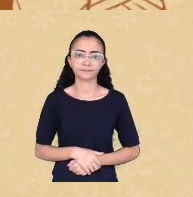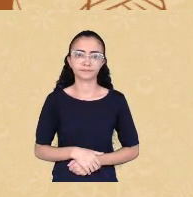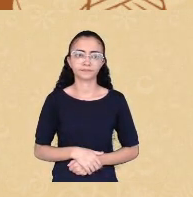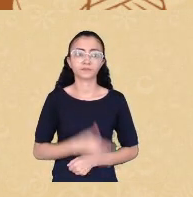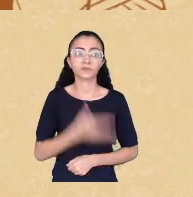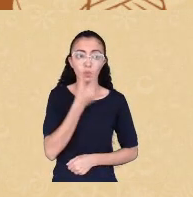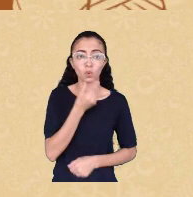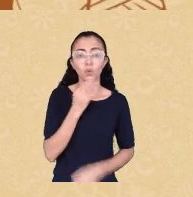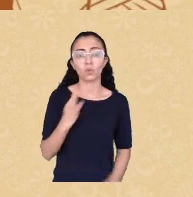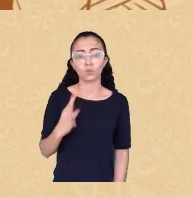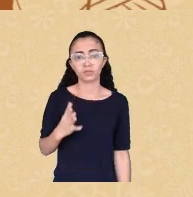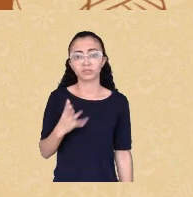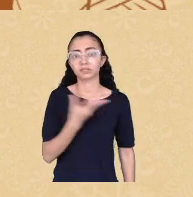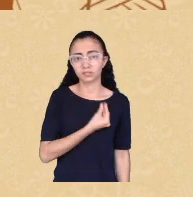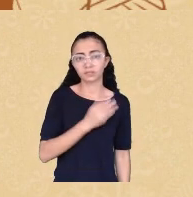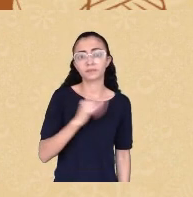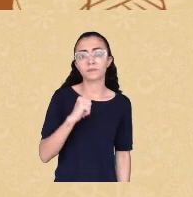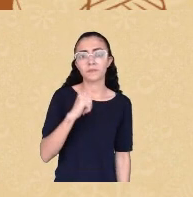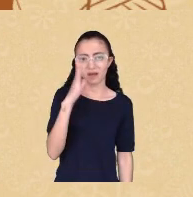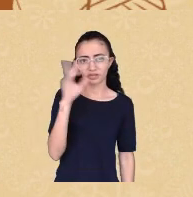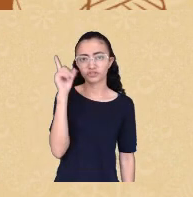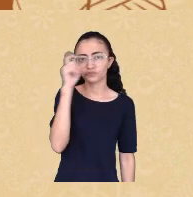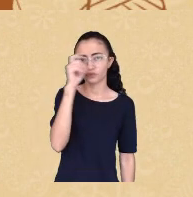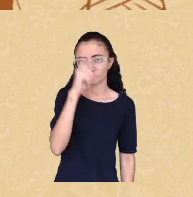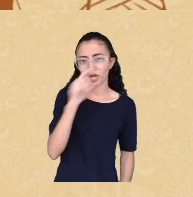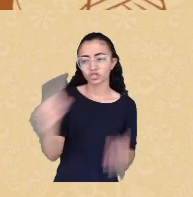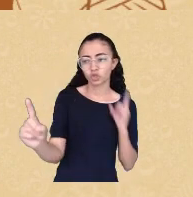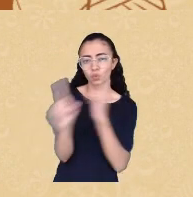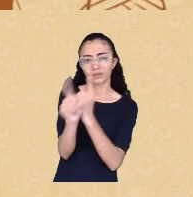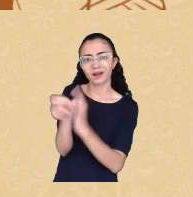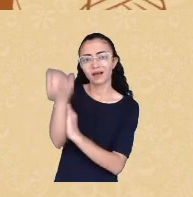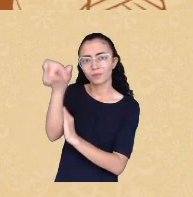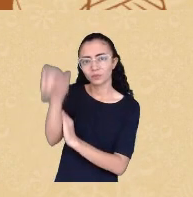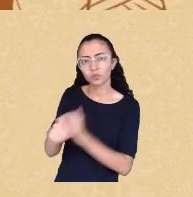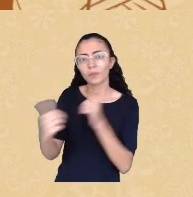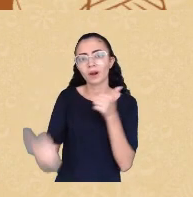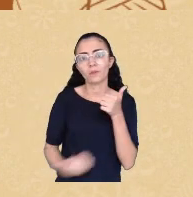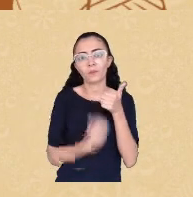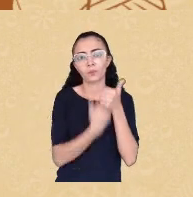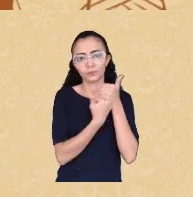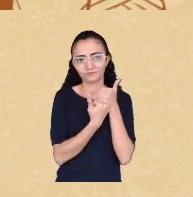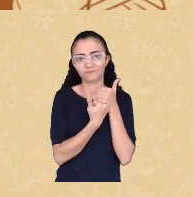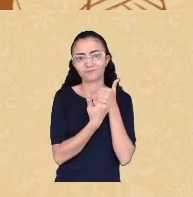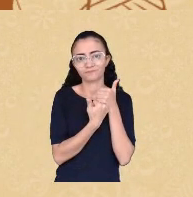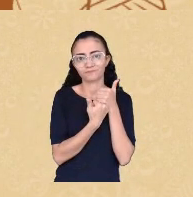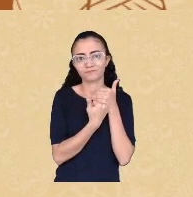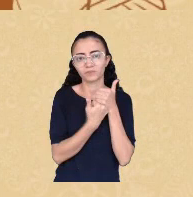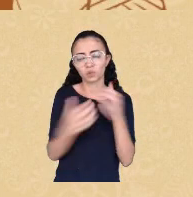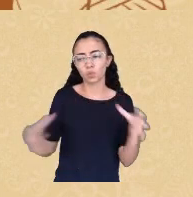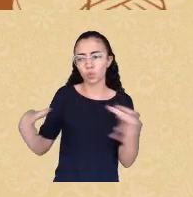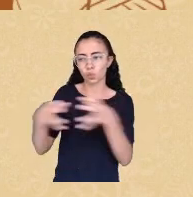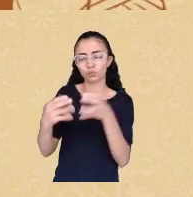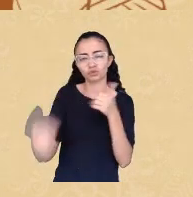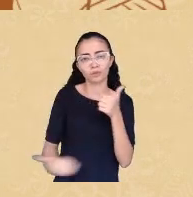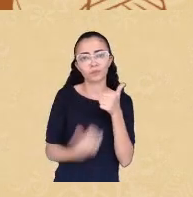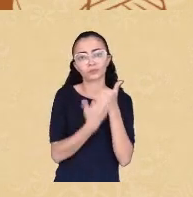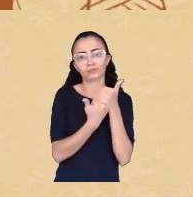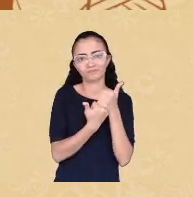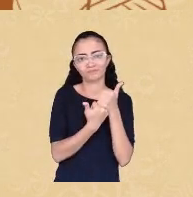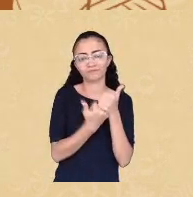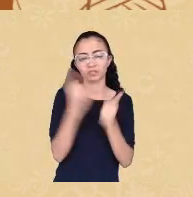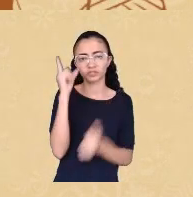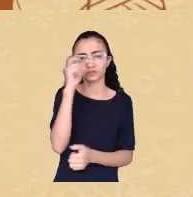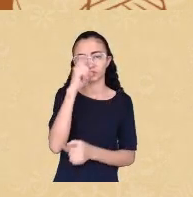essa dificuldade de encontrar apoio numa rede de cuidado. Conclusões,